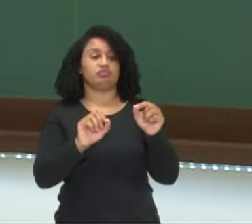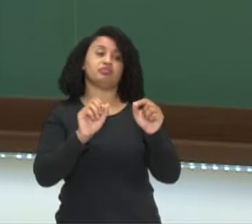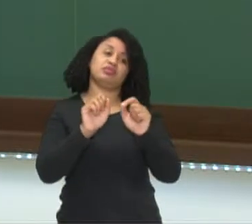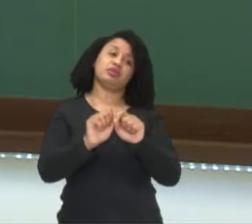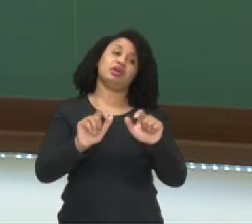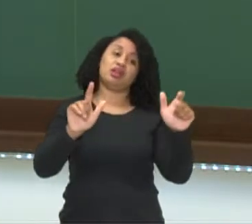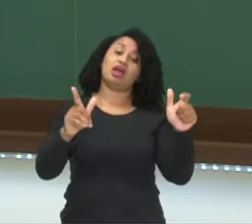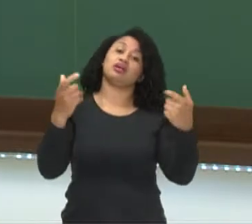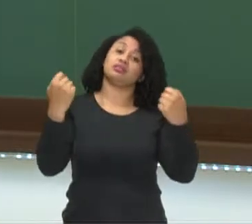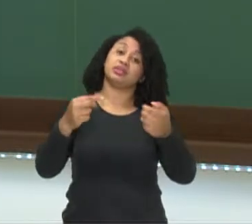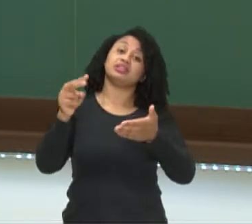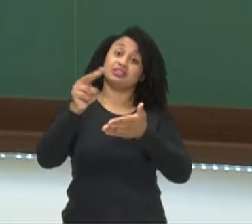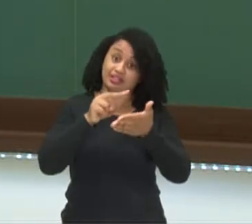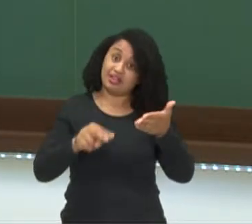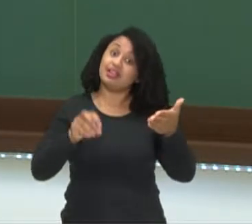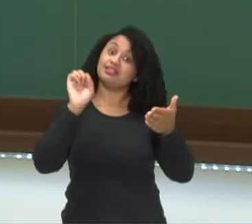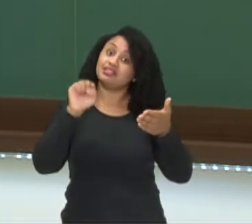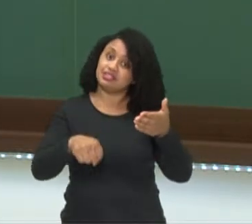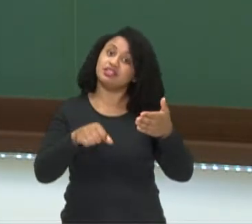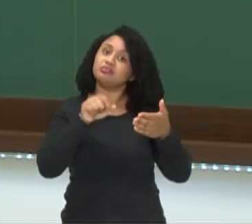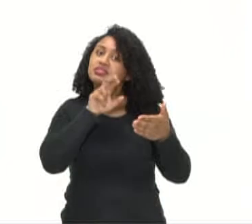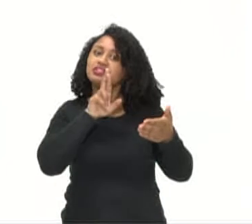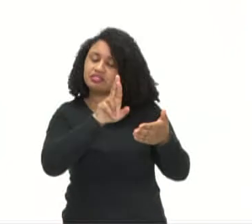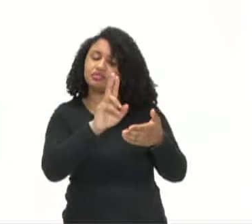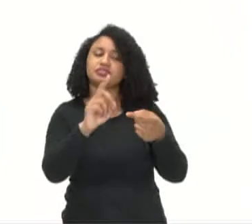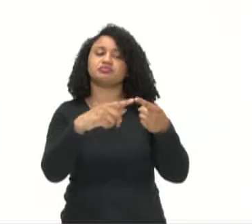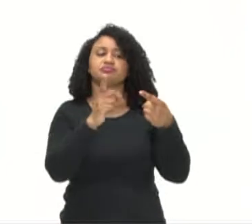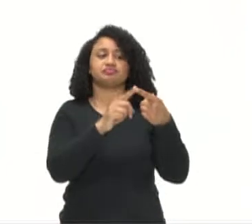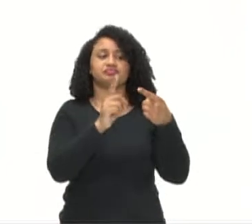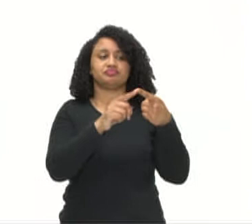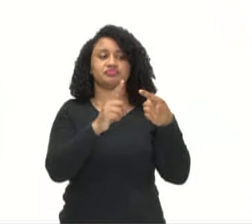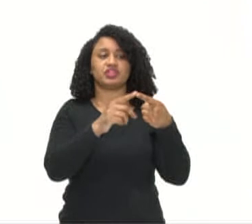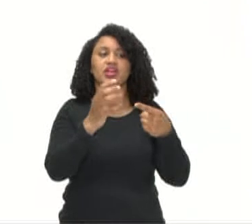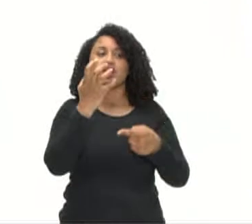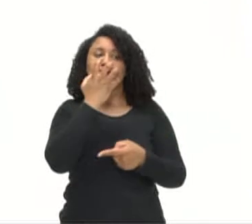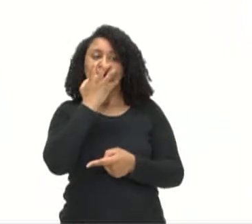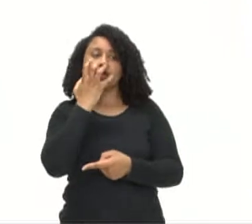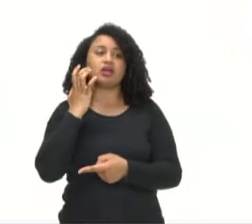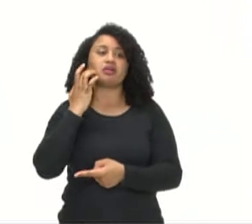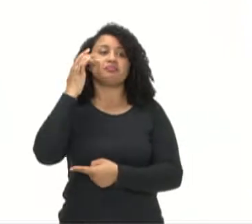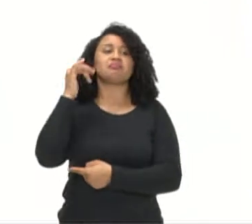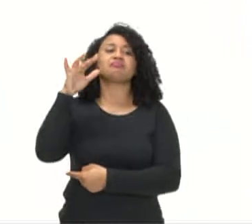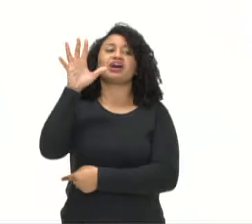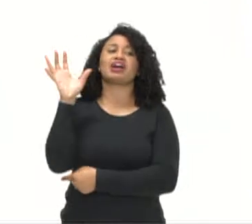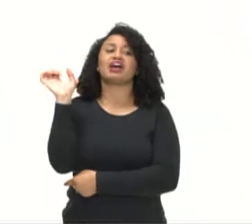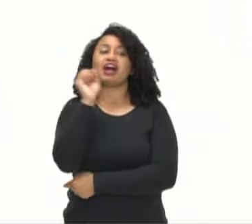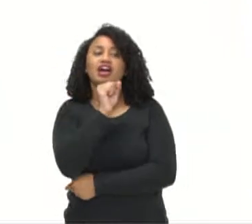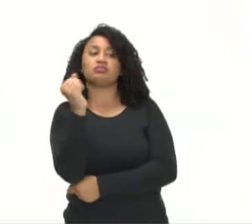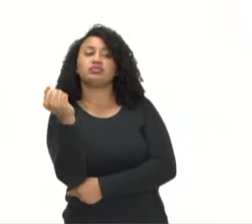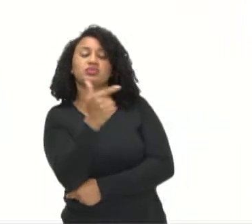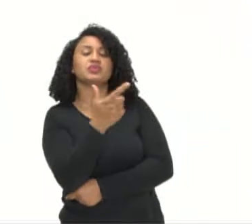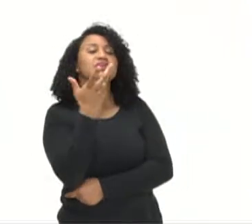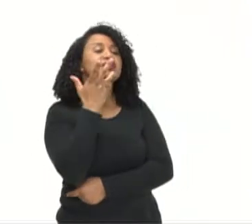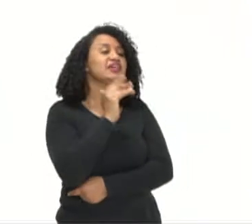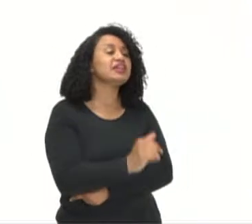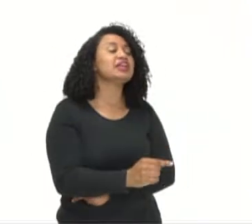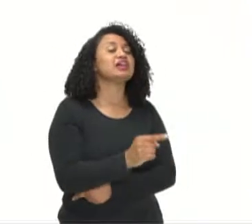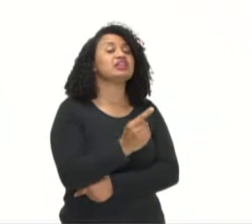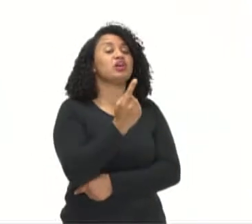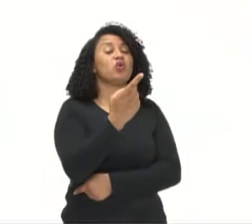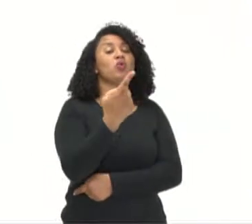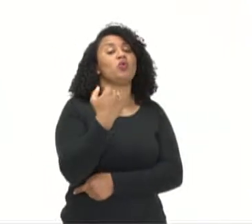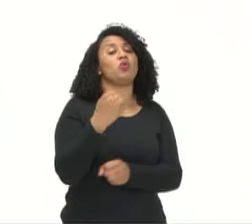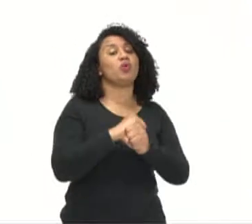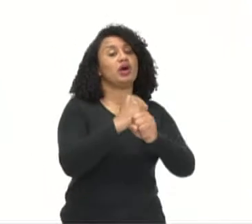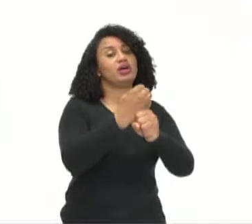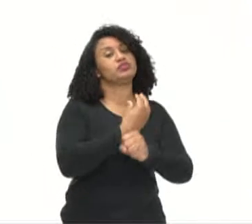Claro, precisa ler as opções. Primeiro, cães amadurecem bem mais rápido do que uma criança no primeiro